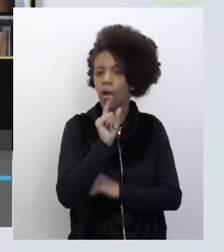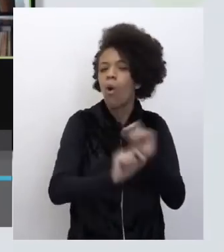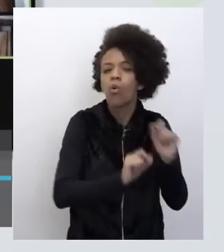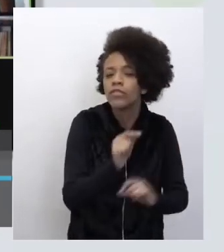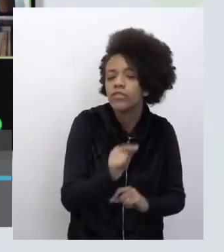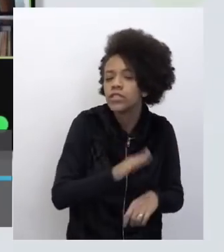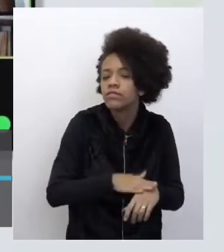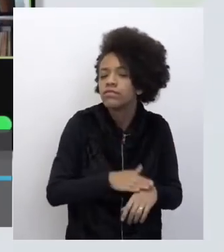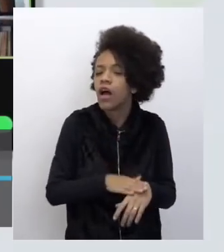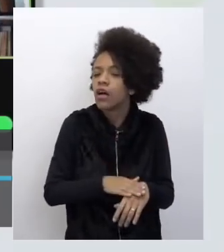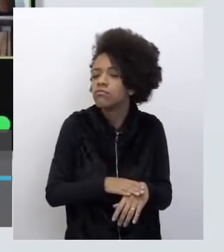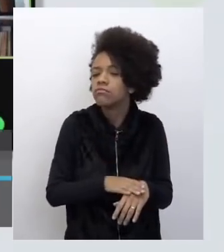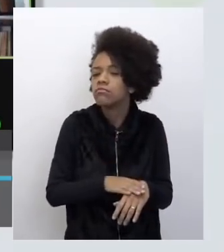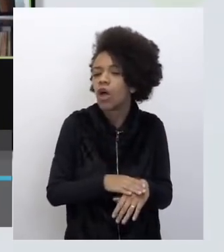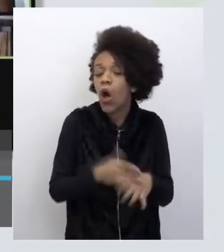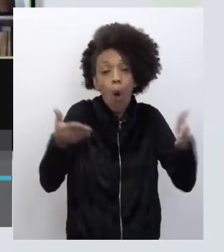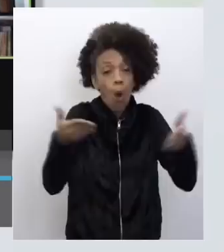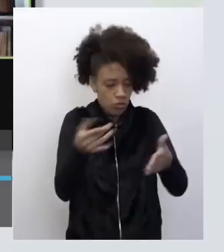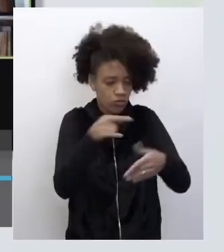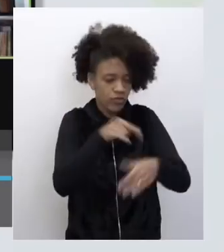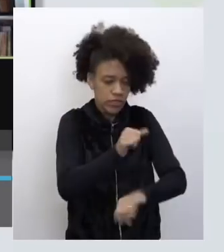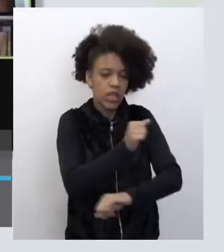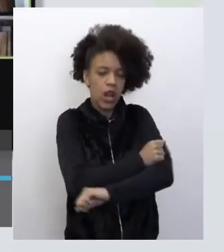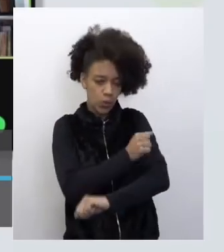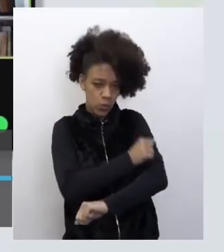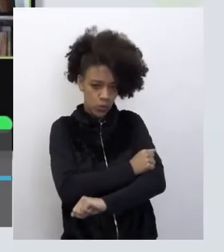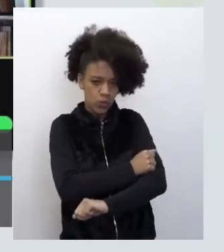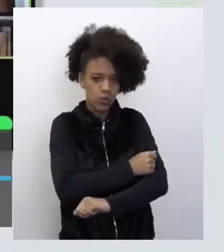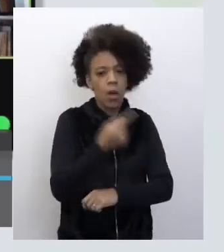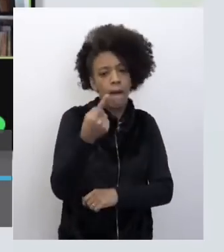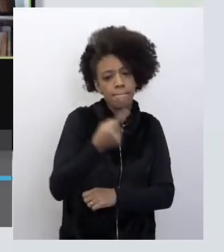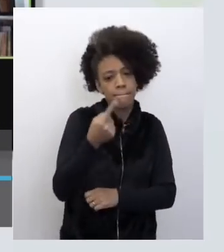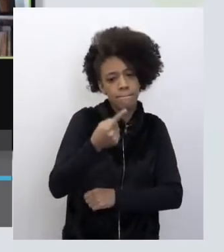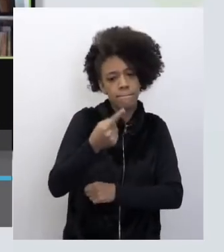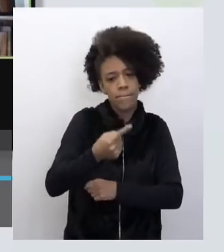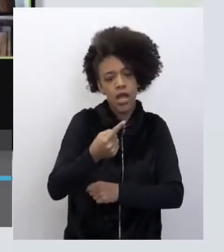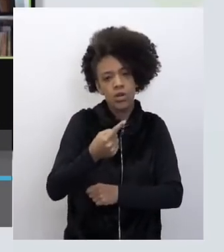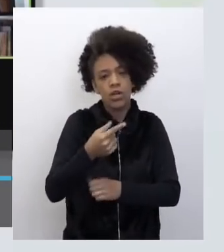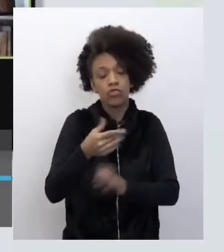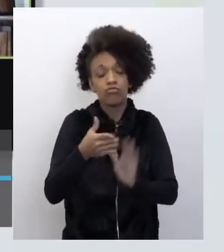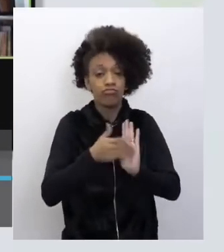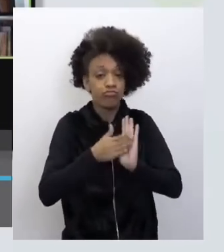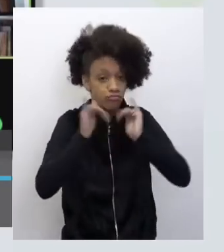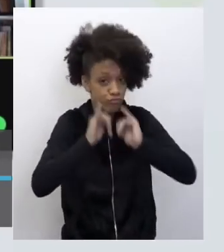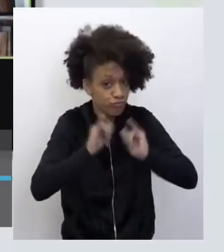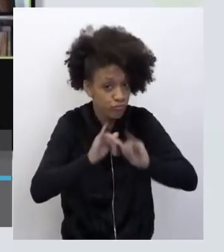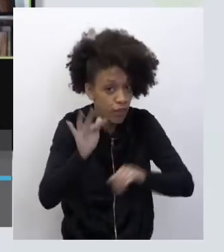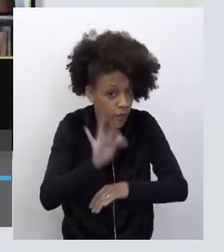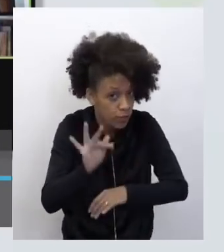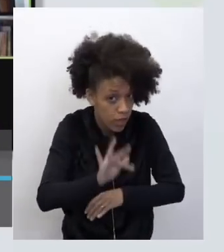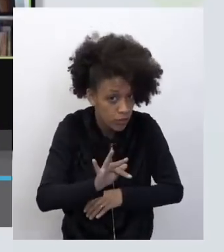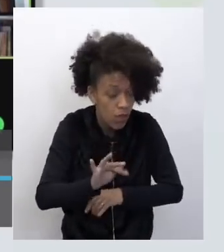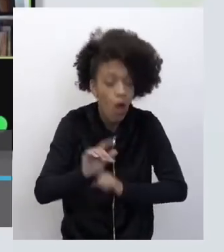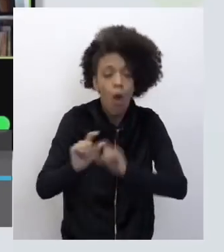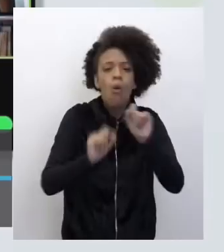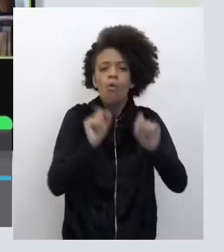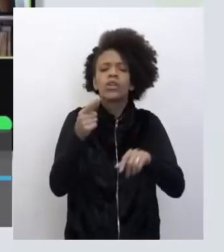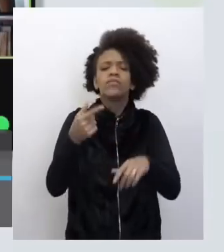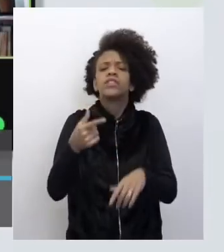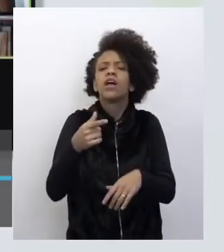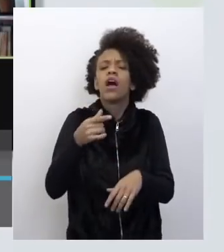você leva? Hoje você é estudante, você está no primeiro período de publicidade e propaganda, né? O que você